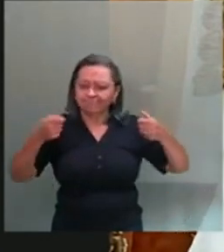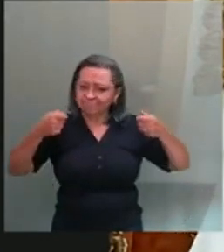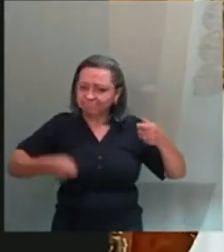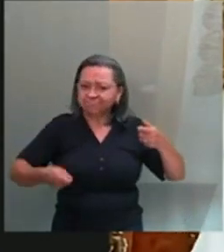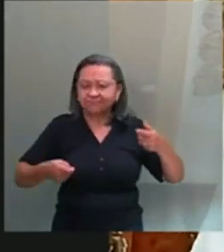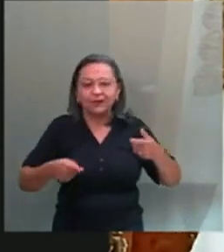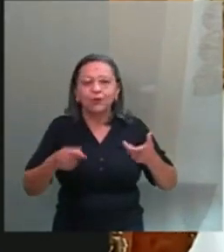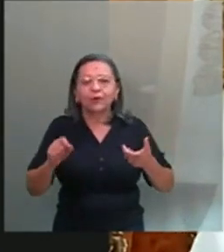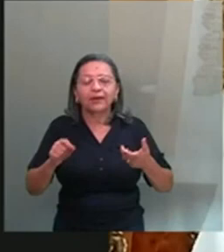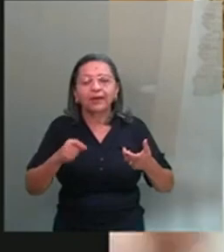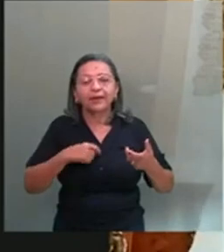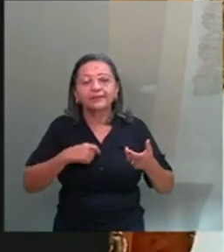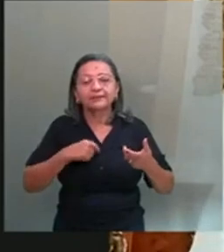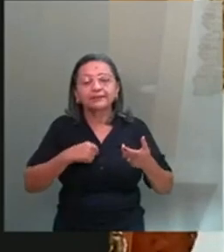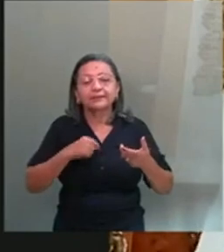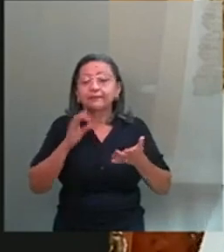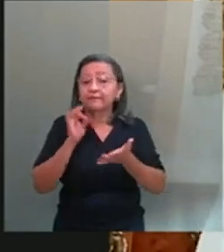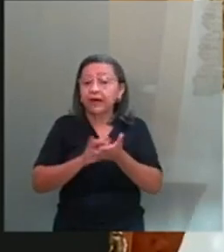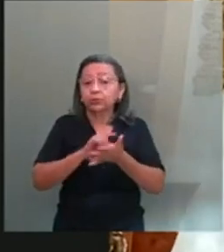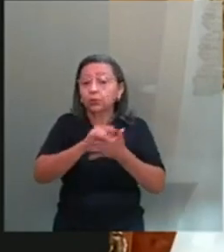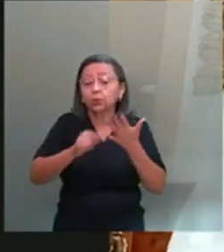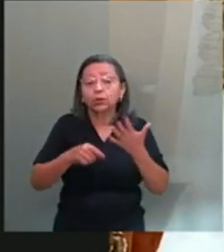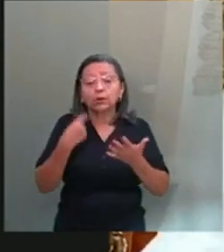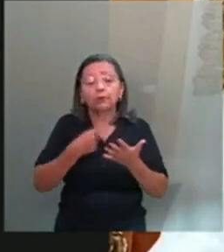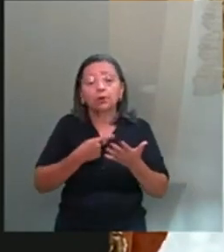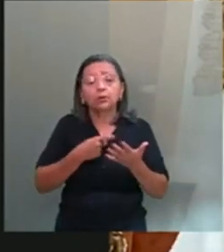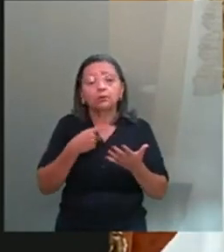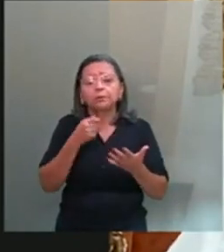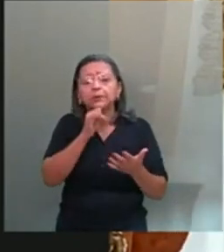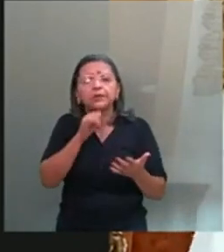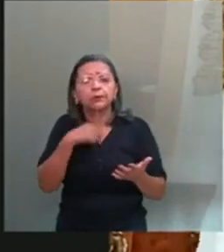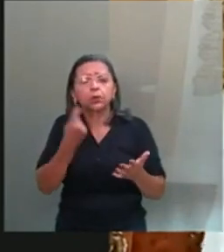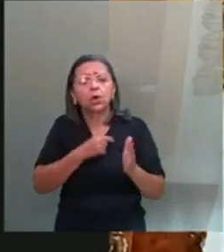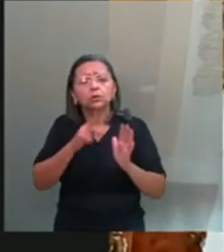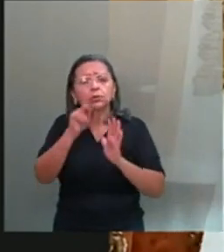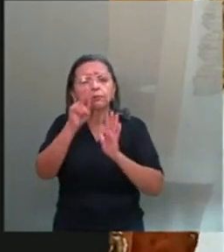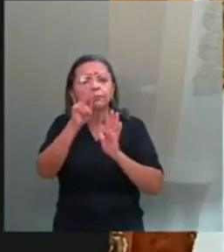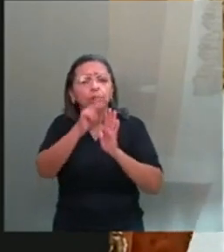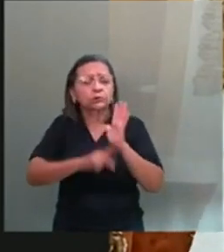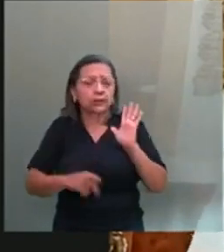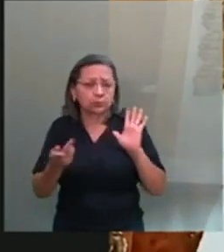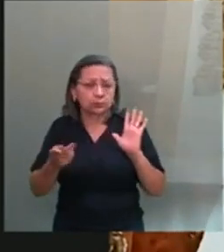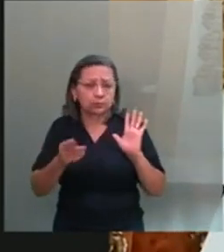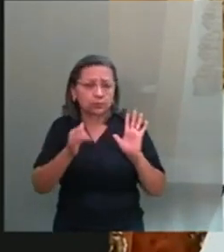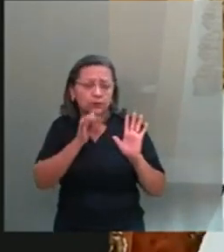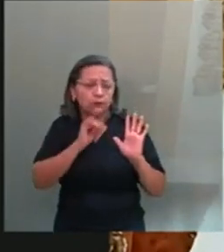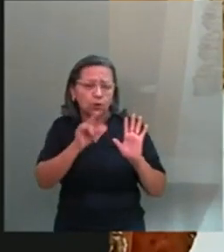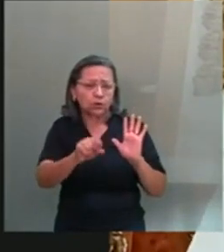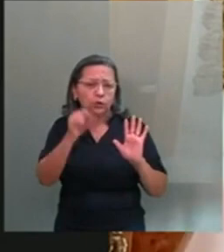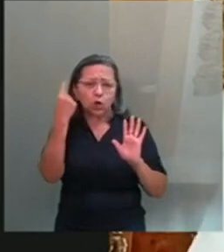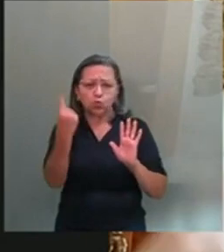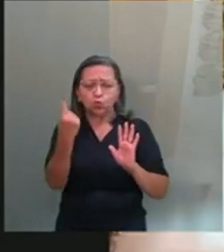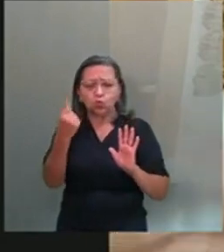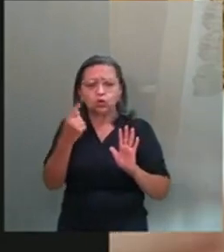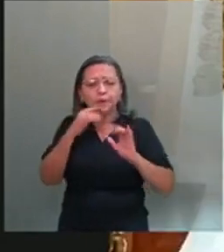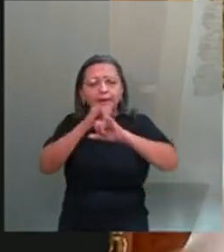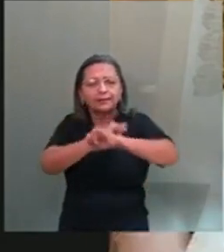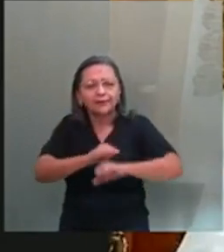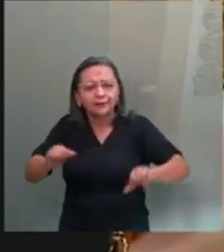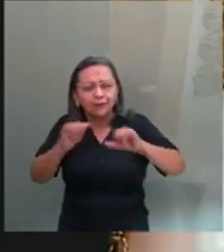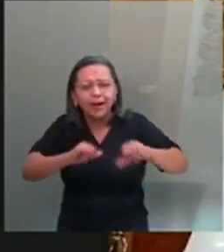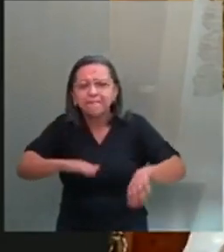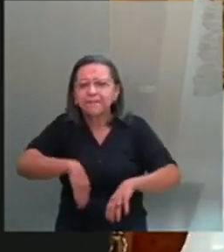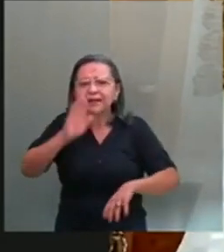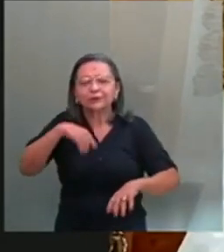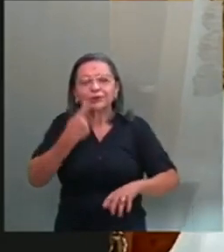determinada, esses fatos, os nossos projetos, por exemplo, até para citar um aqui, por uma questão de divulgar ainda mais